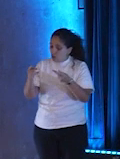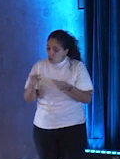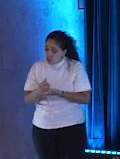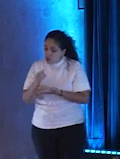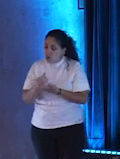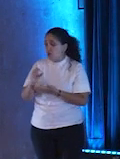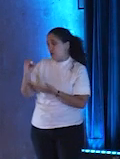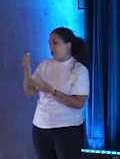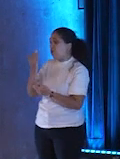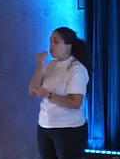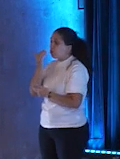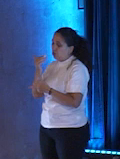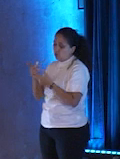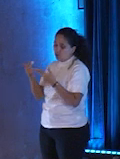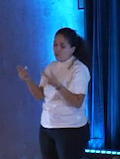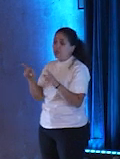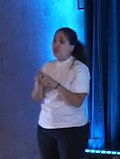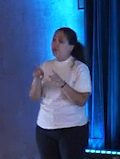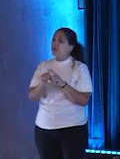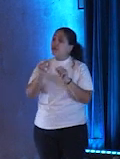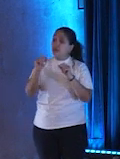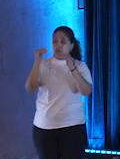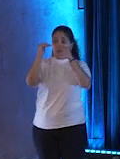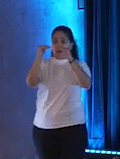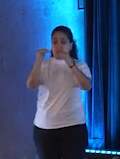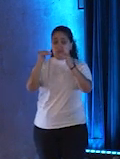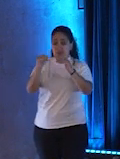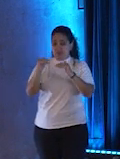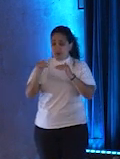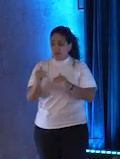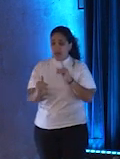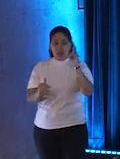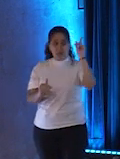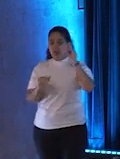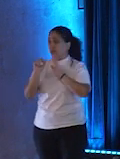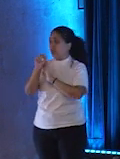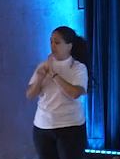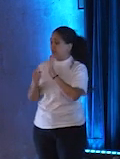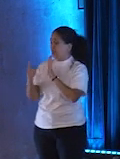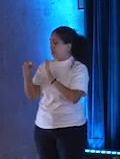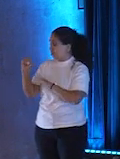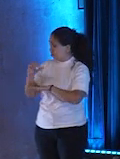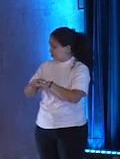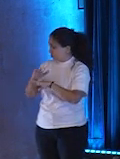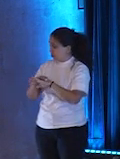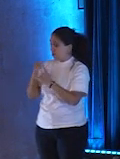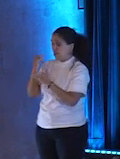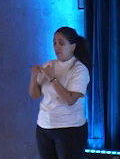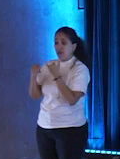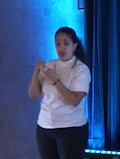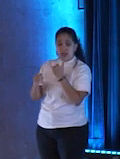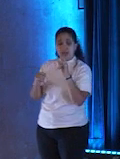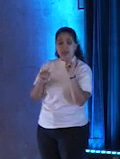como guarda-comida, igualmente estruturados em prateleira como esse do século XIX, que é muito similar